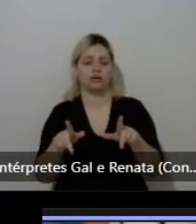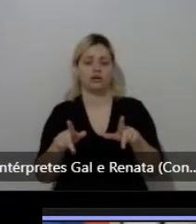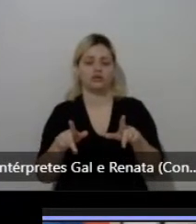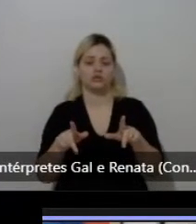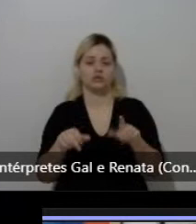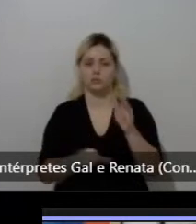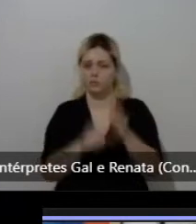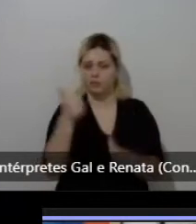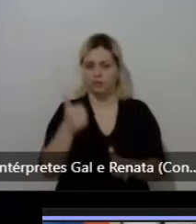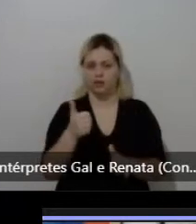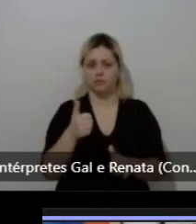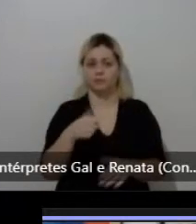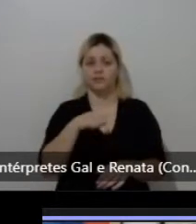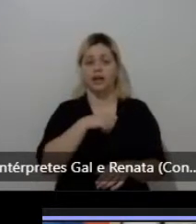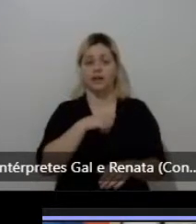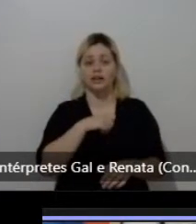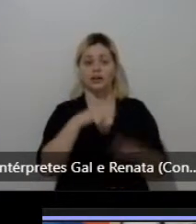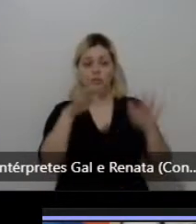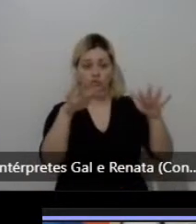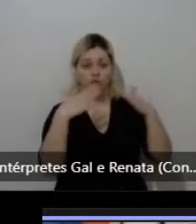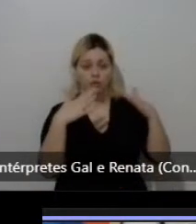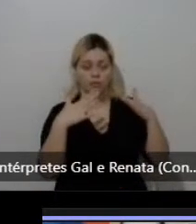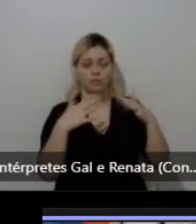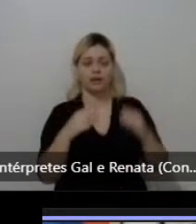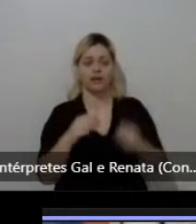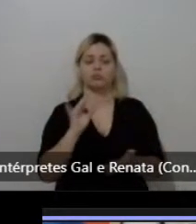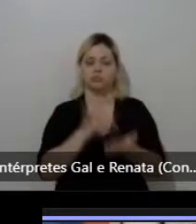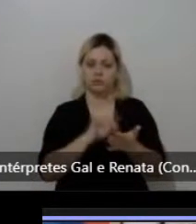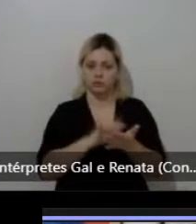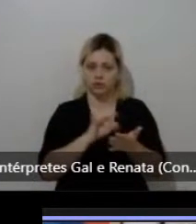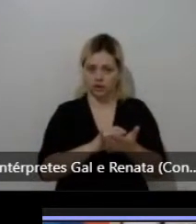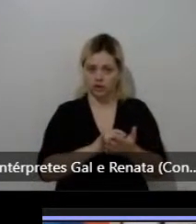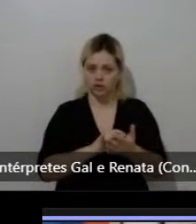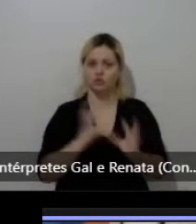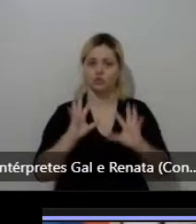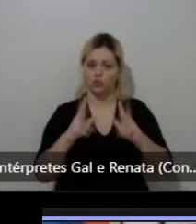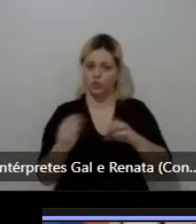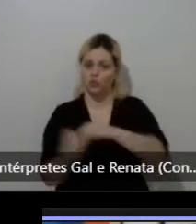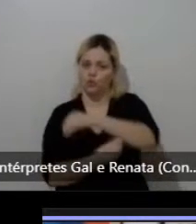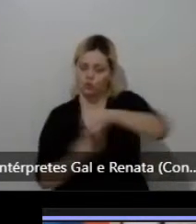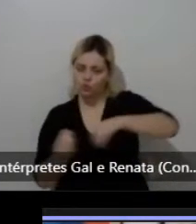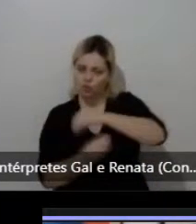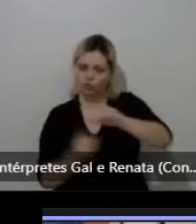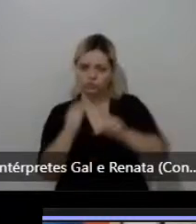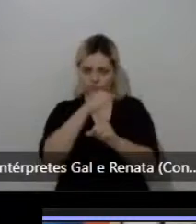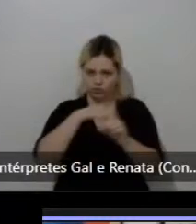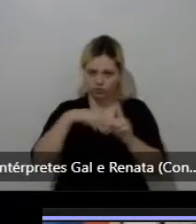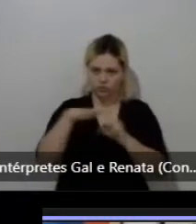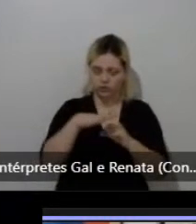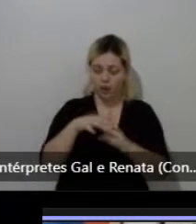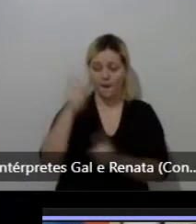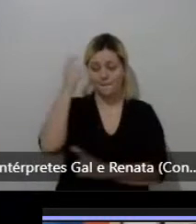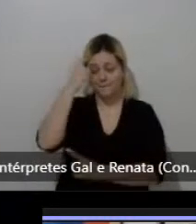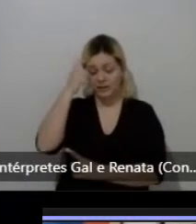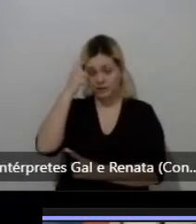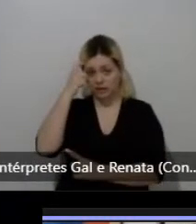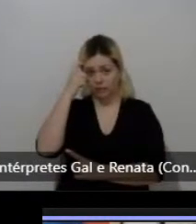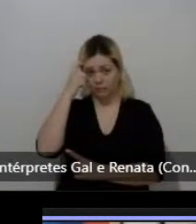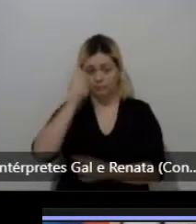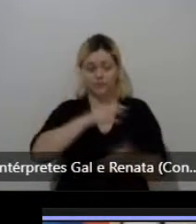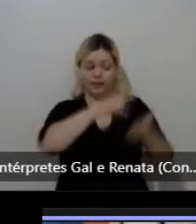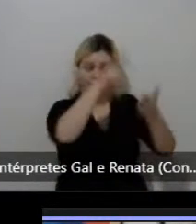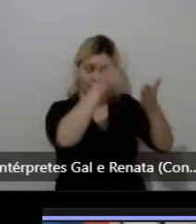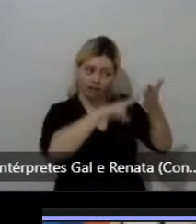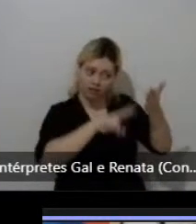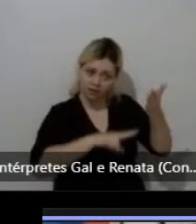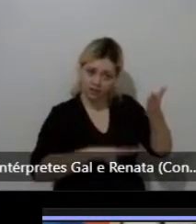primeira coisa, tensionar a lógica e a análise clássica dos movimentos sociais, né? Então, a gente repensar isso, analisar. Para